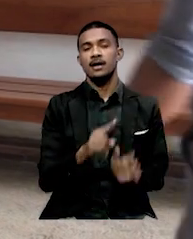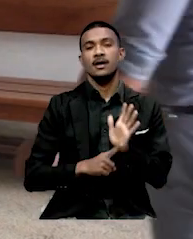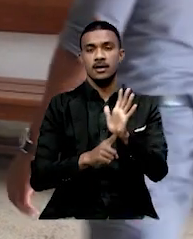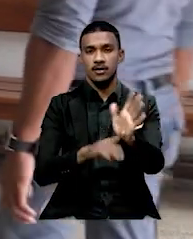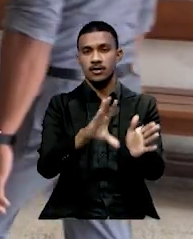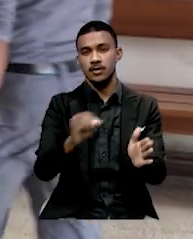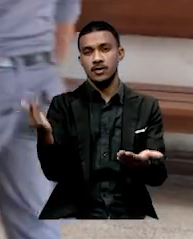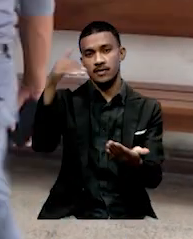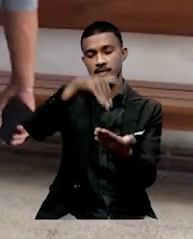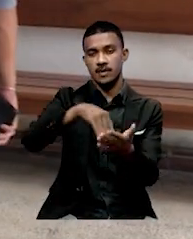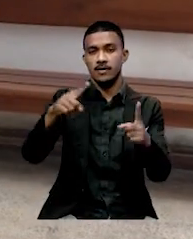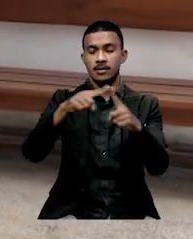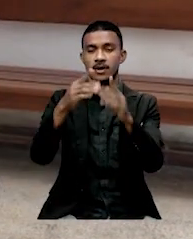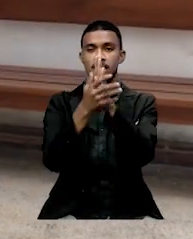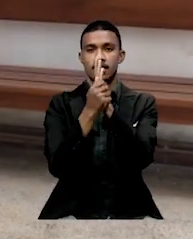fali ba kapasidadi